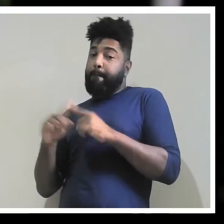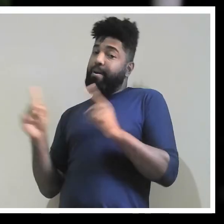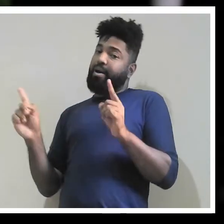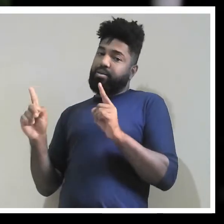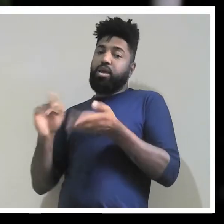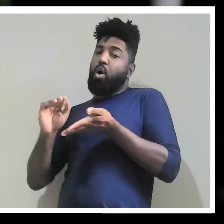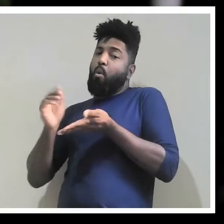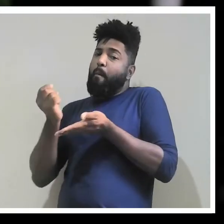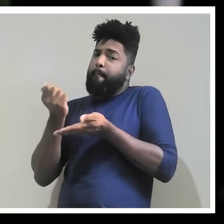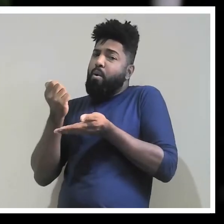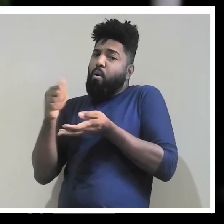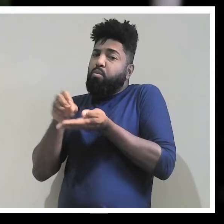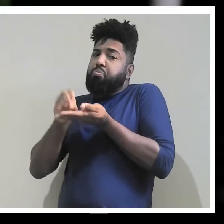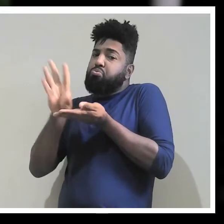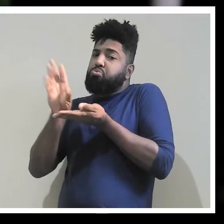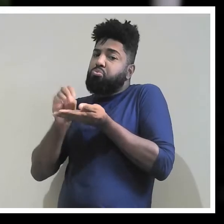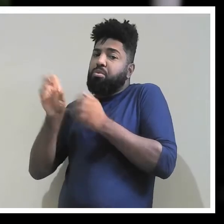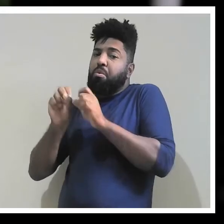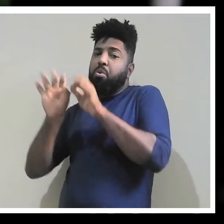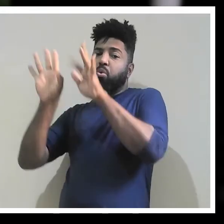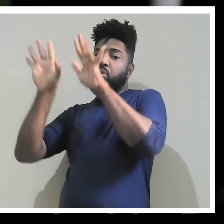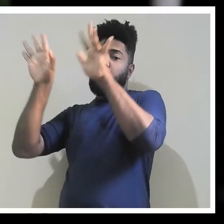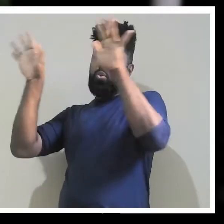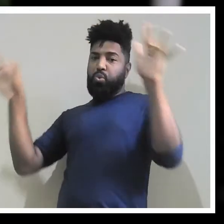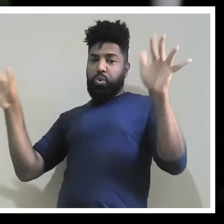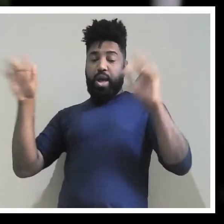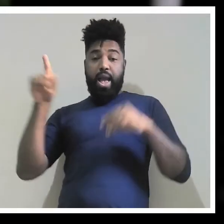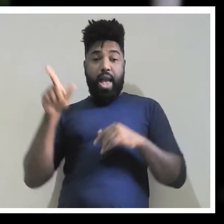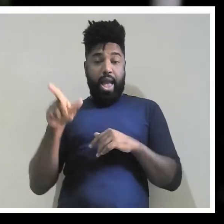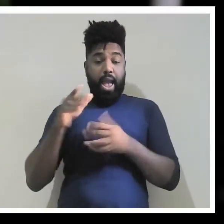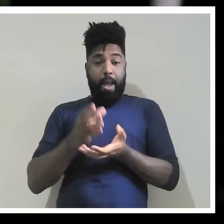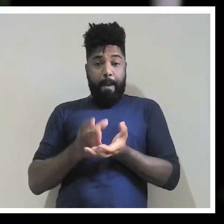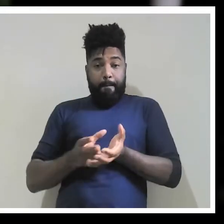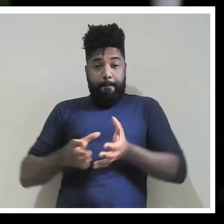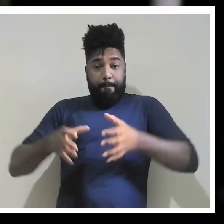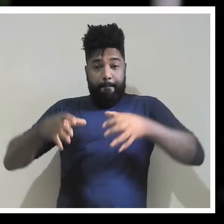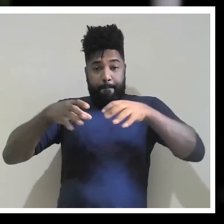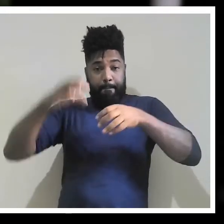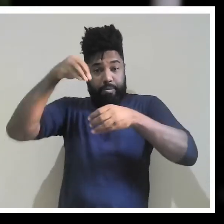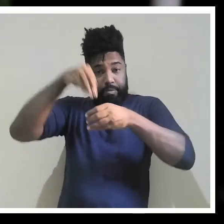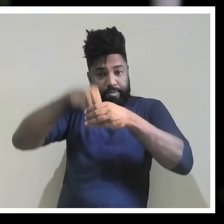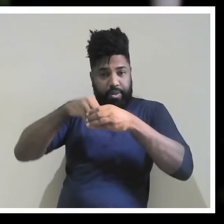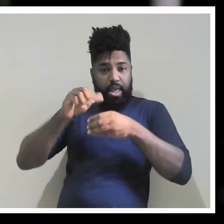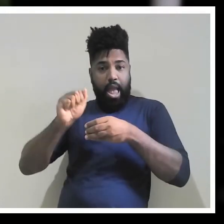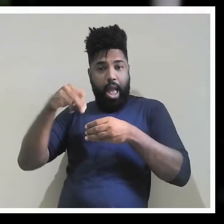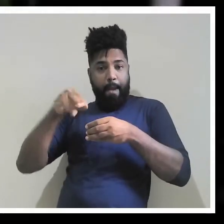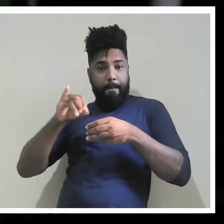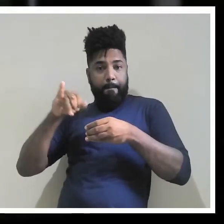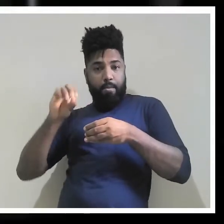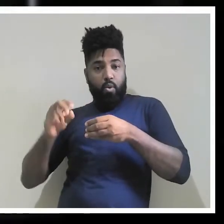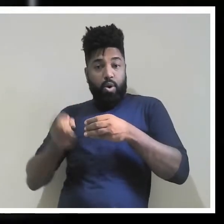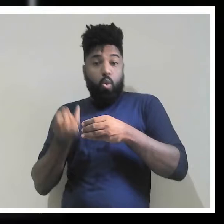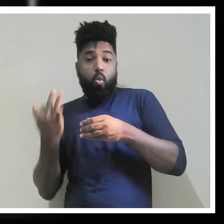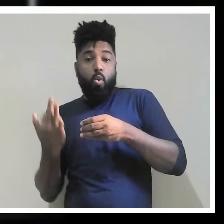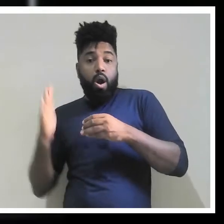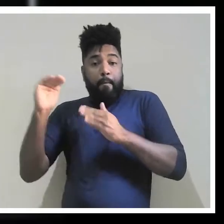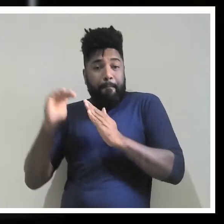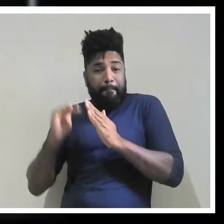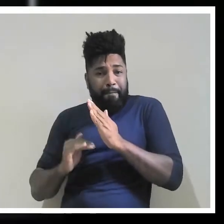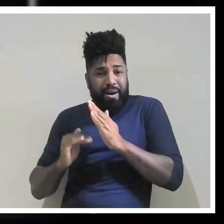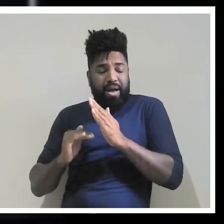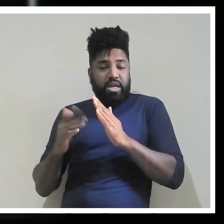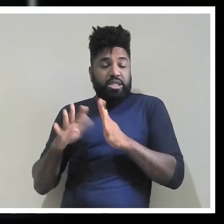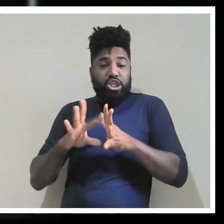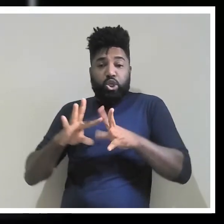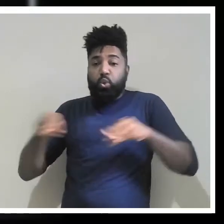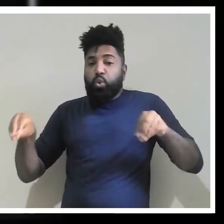ambiente. Além disso, se a concentração de amônia lá dentro do balão ficar muito baixa, ela não vai ser transferida facilmente, né? E aí por aí